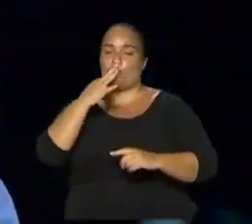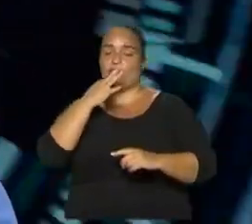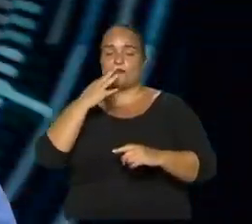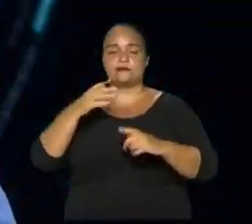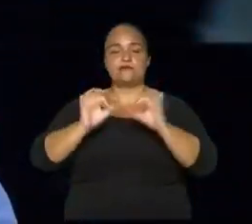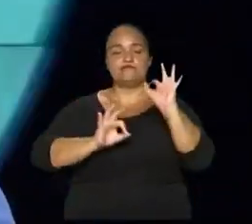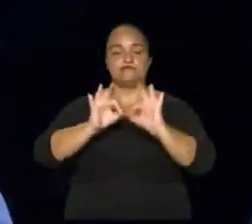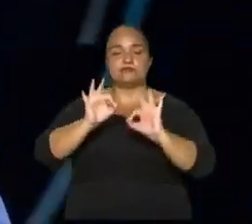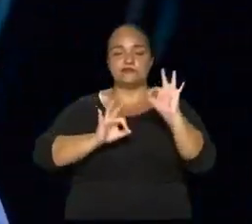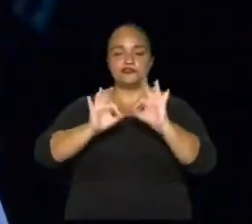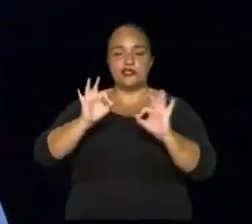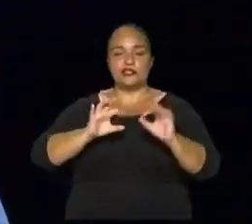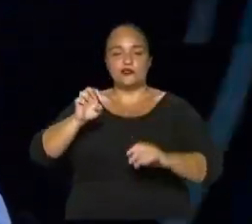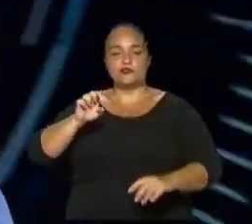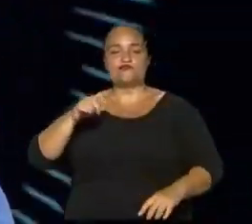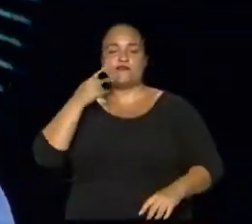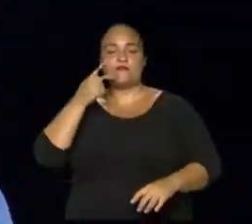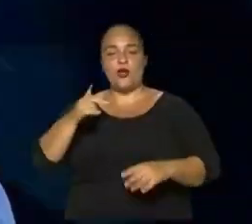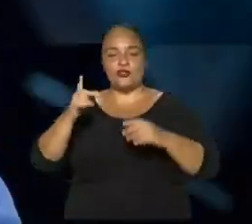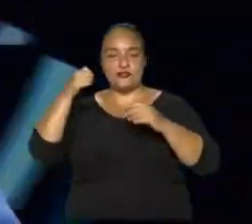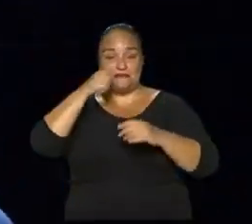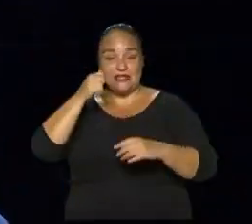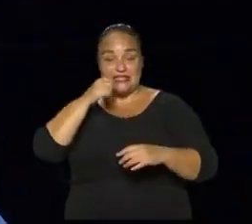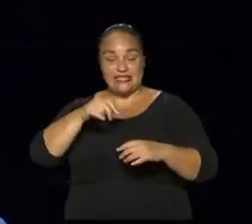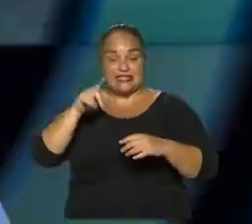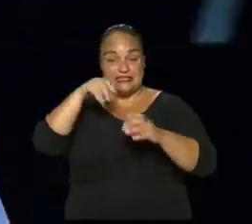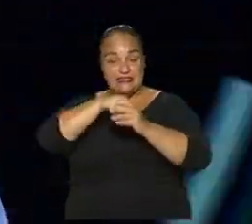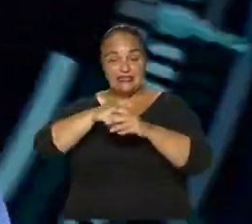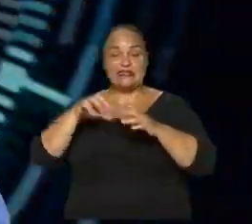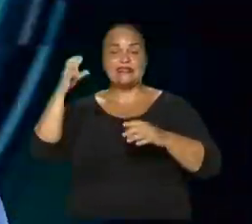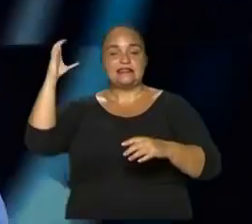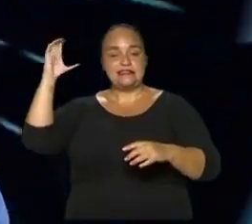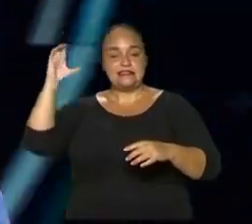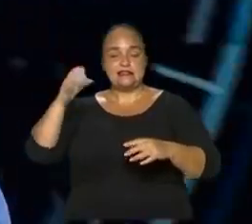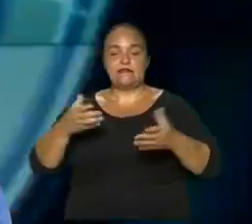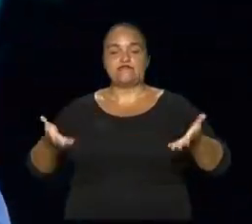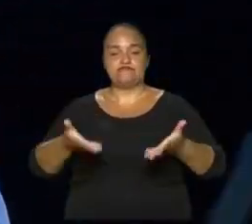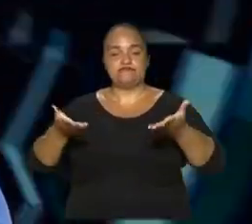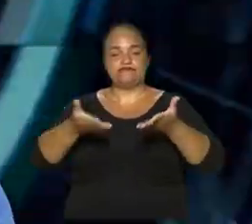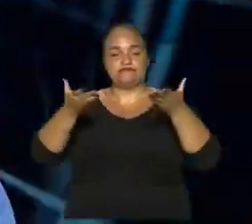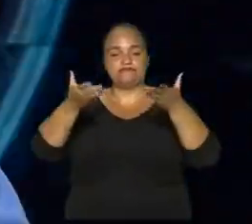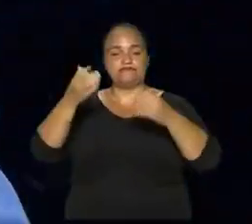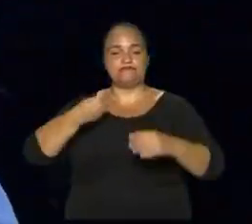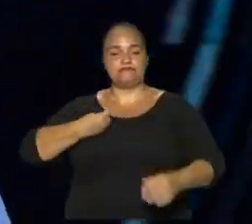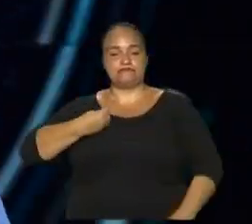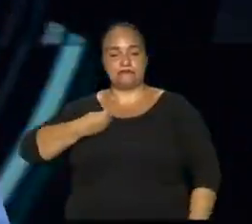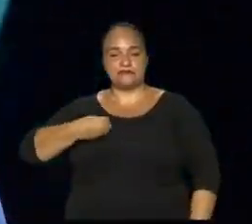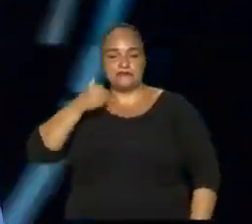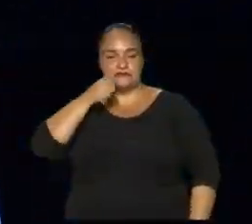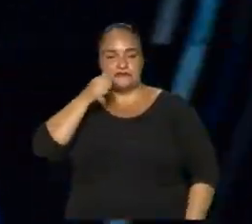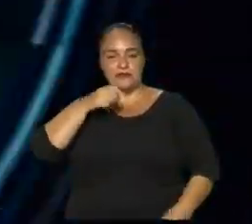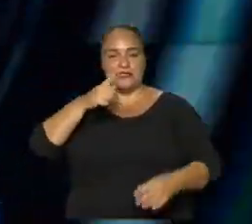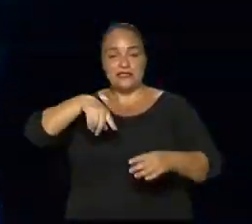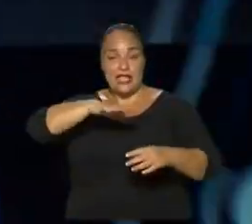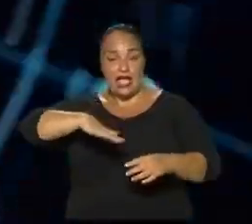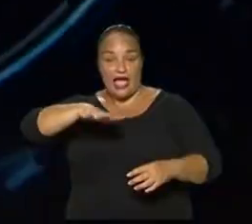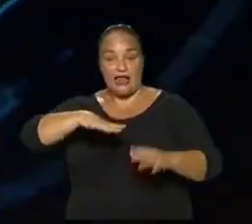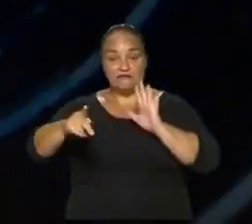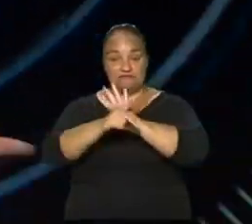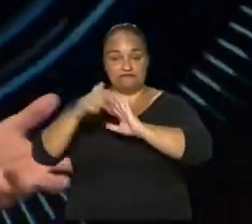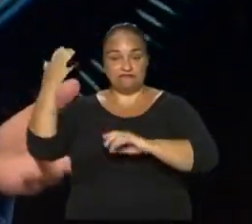projeto Estrogênias Meninas na Ciência, um programa que incentiva a participação feminina em áreas